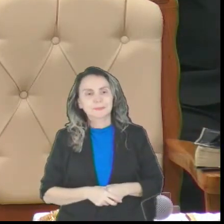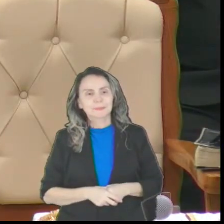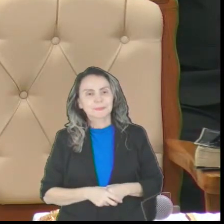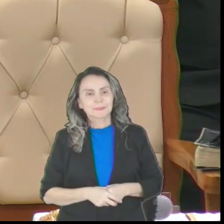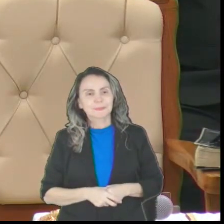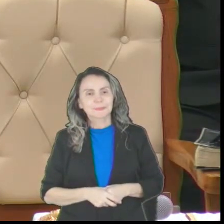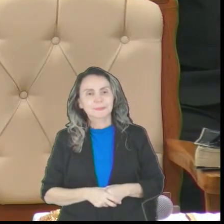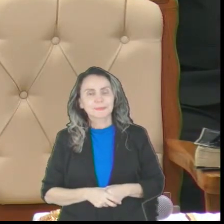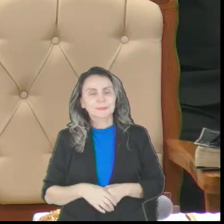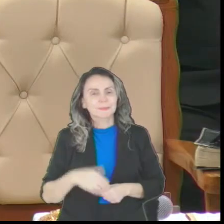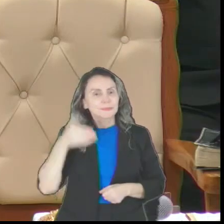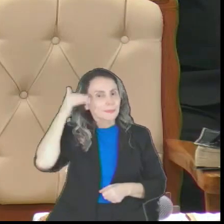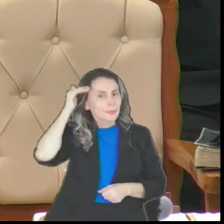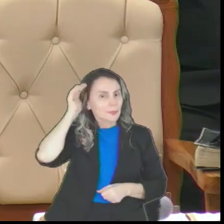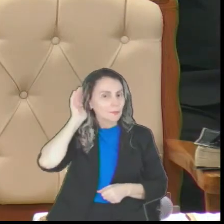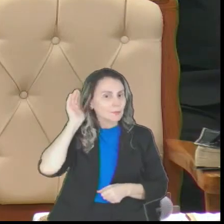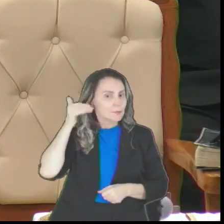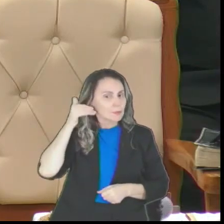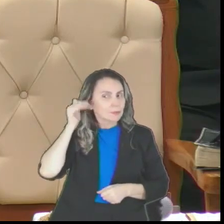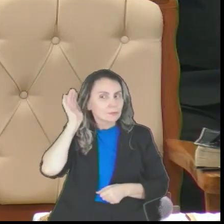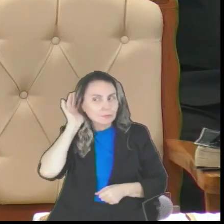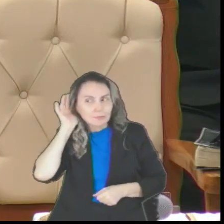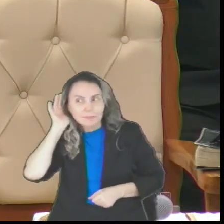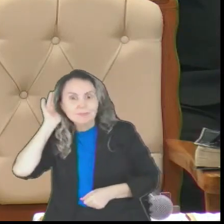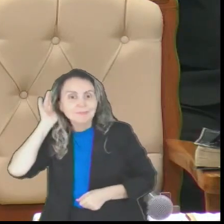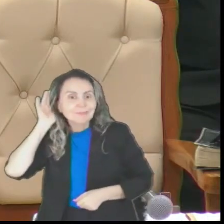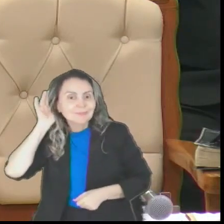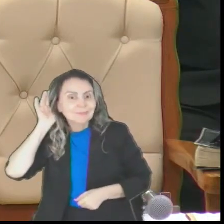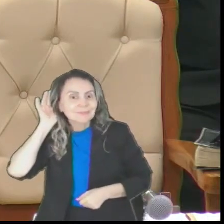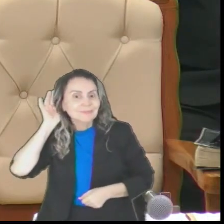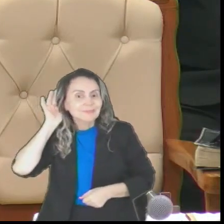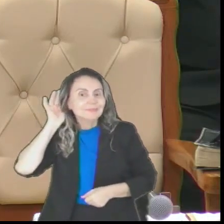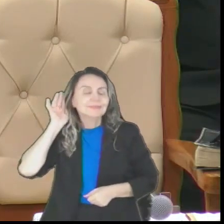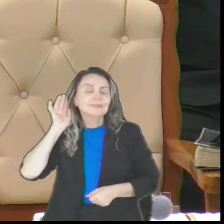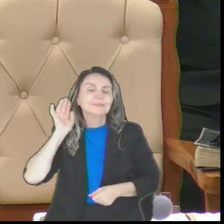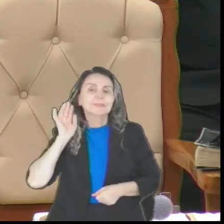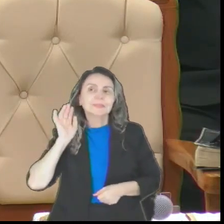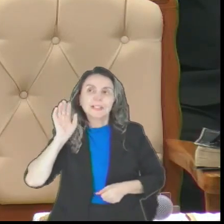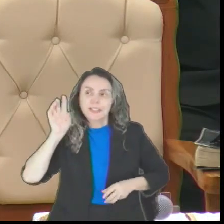Inclinai os vossos ouvidos e vinde a mim.